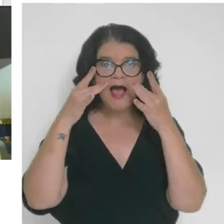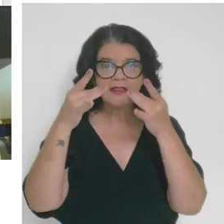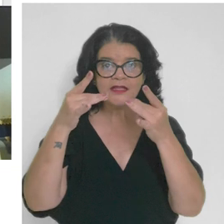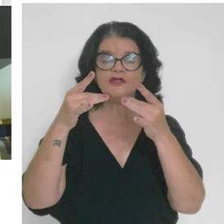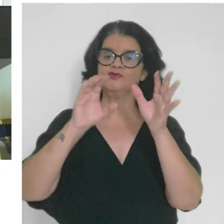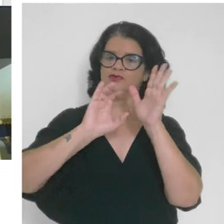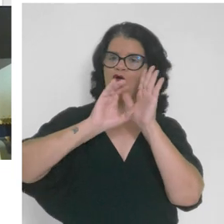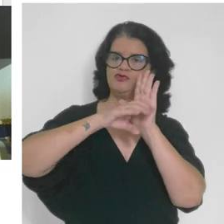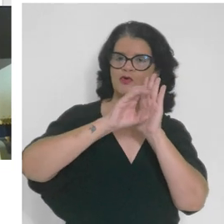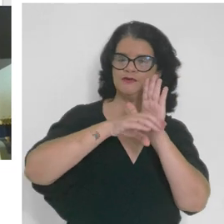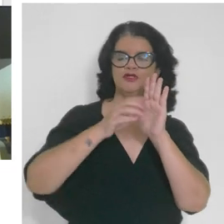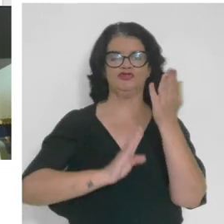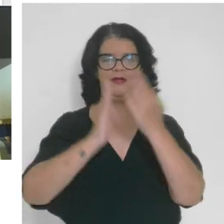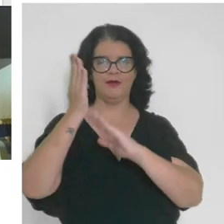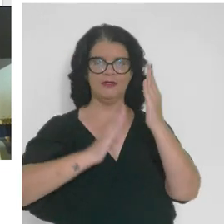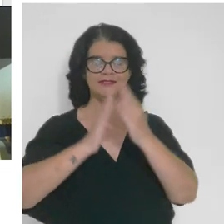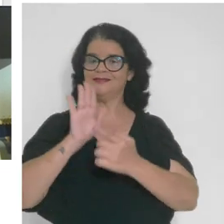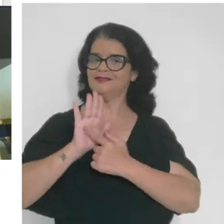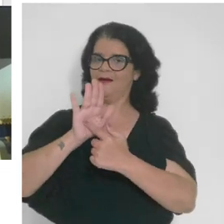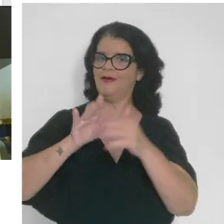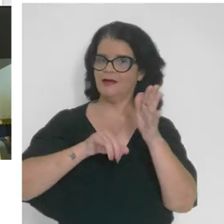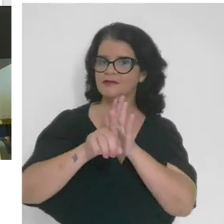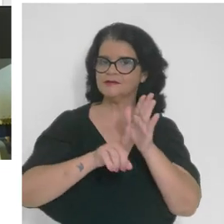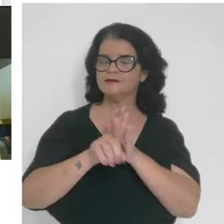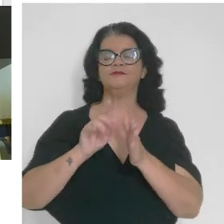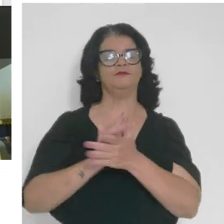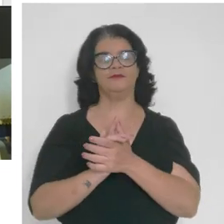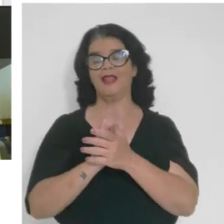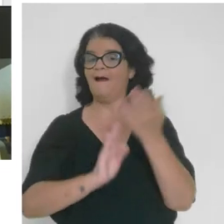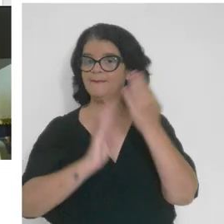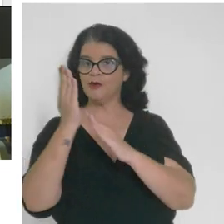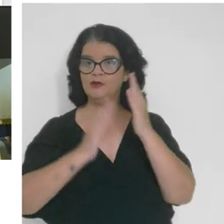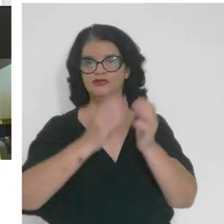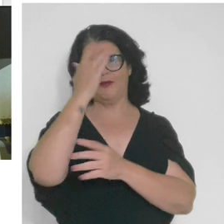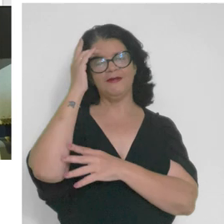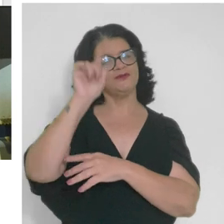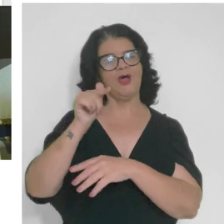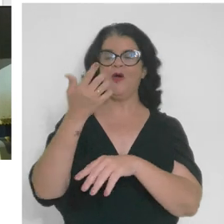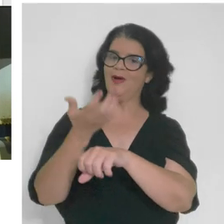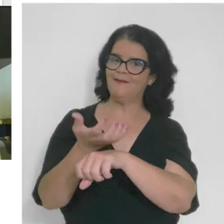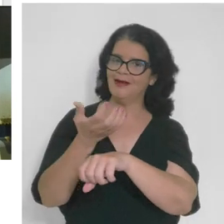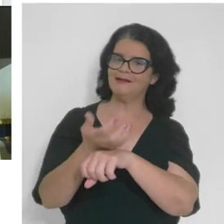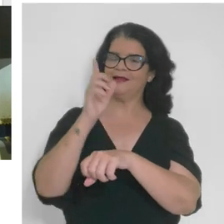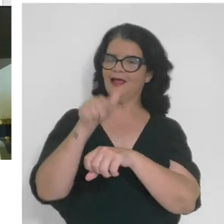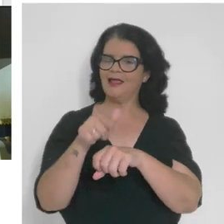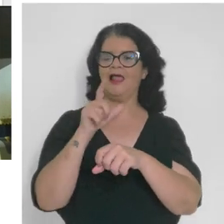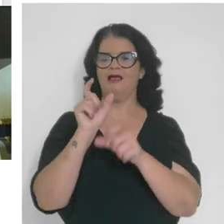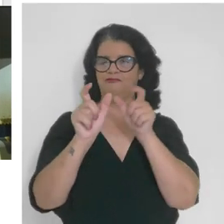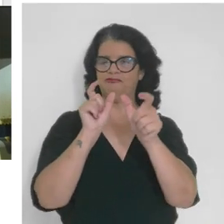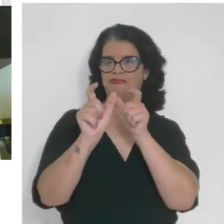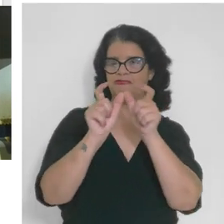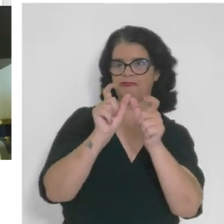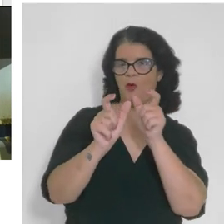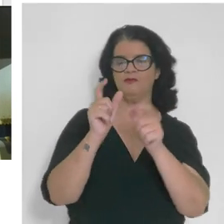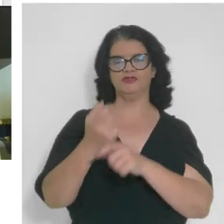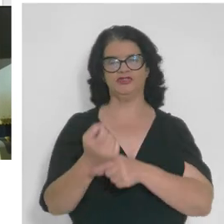aos conceitos da biologia que aparecem nas questões. Então, a biologia, pessoal, é uma matéria que ela é carregada de nomes estranhos,